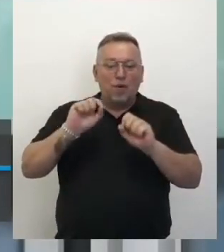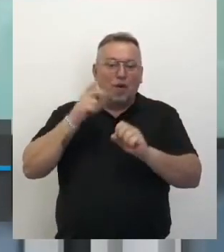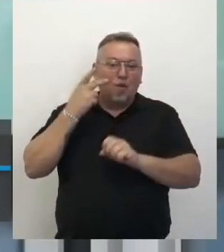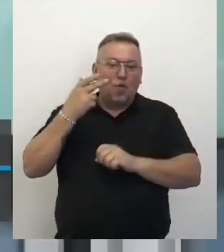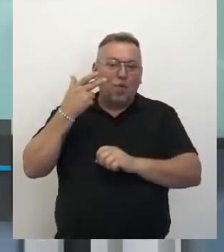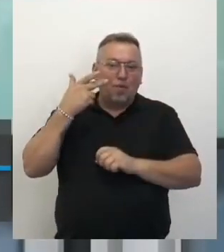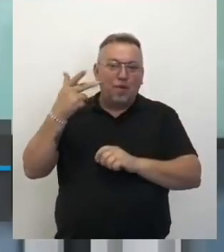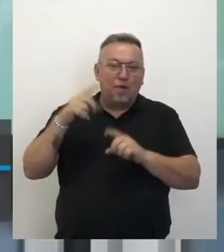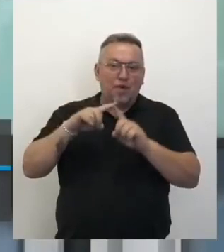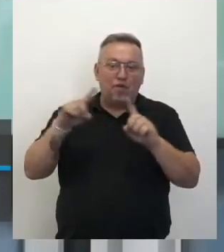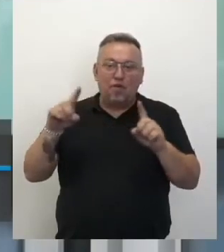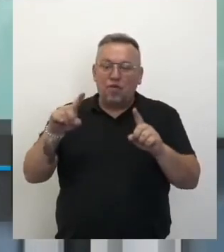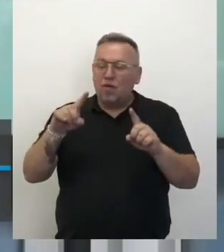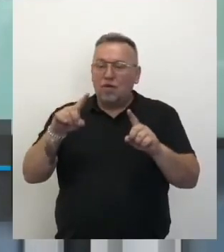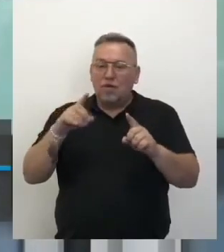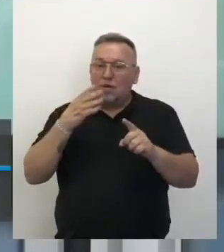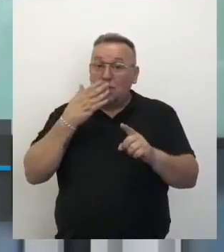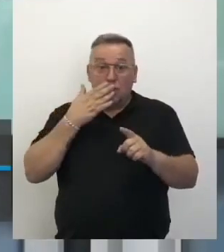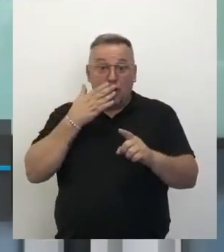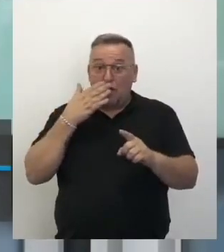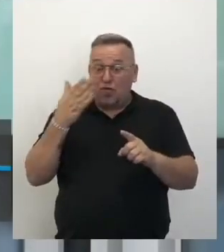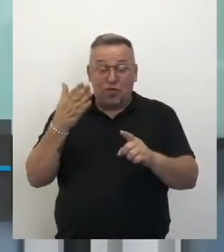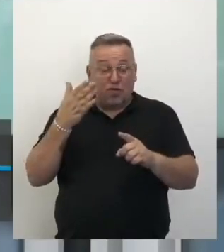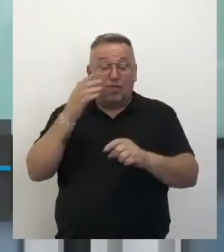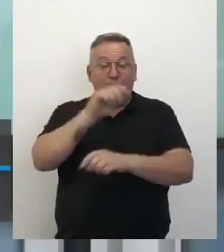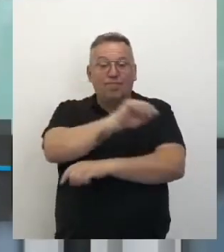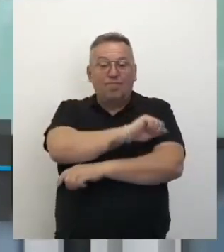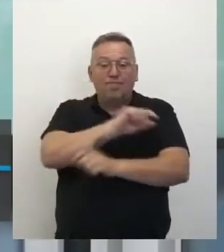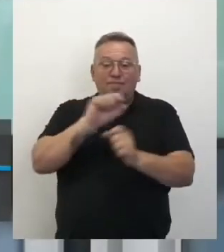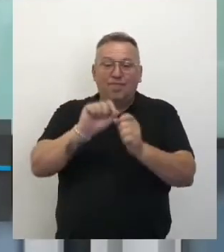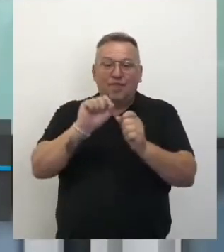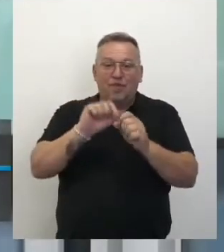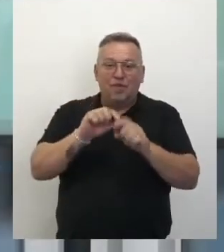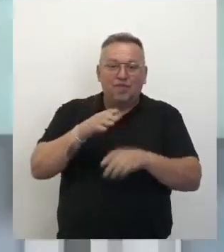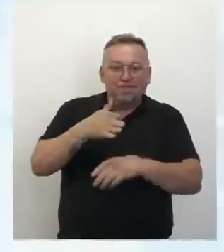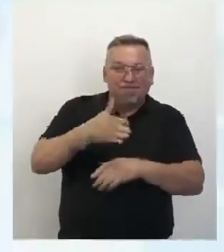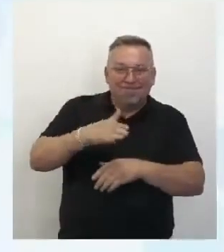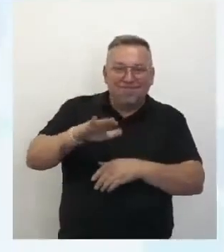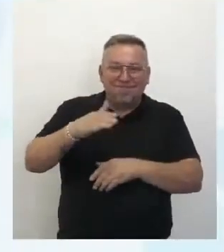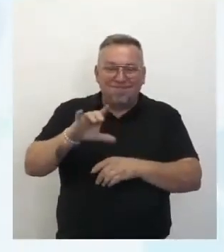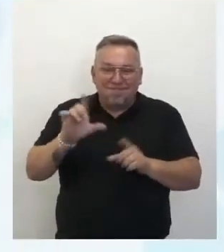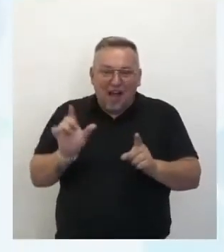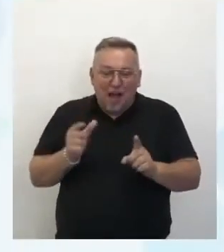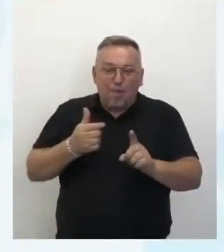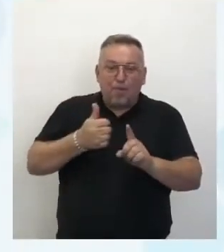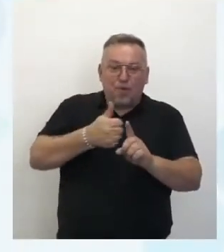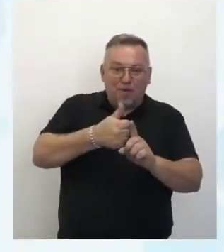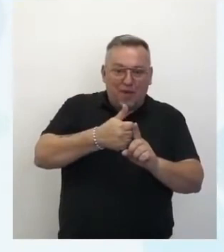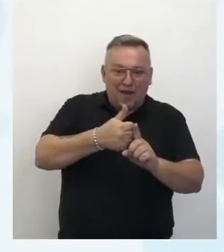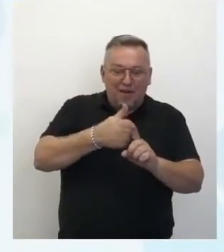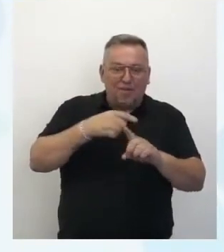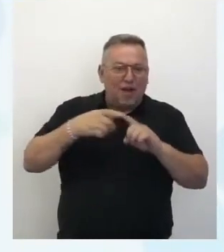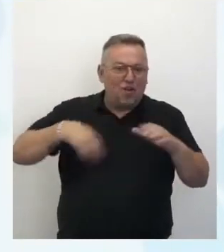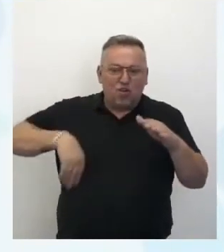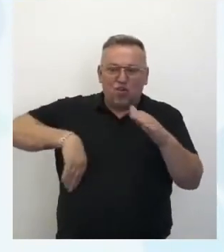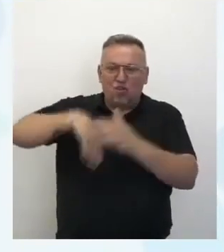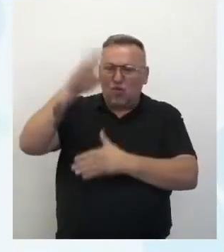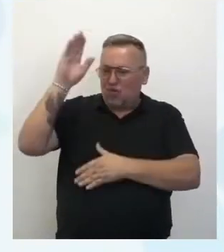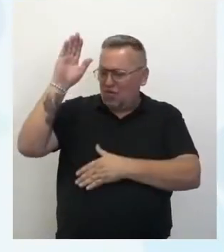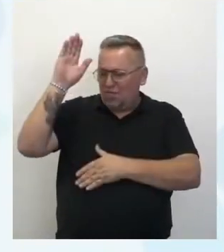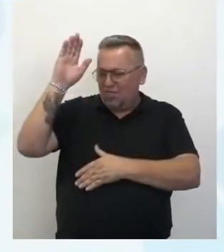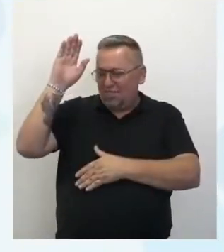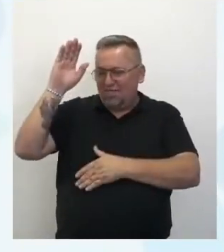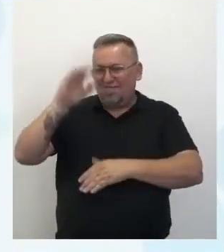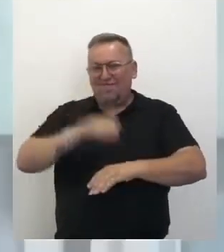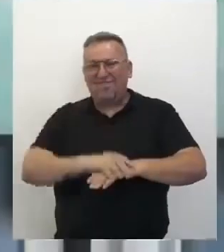geralmente a gente não pede para os alunos fazerem, né? Que é estimar e arredondar, né? É daquele chute monstro. É isso